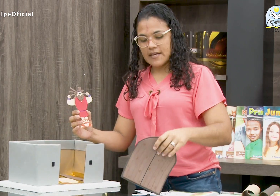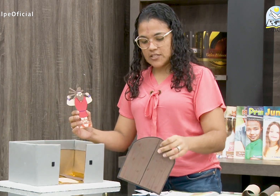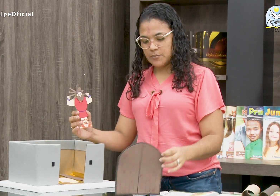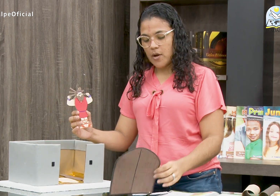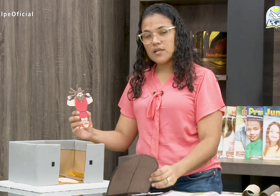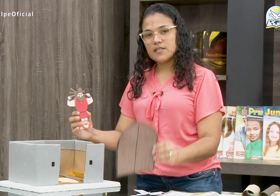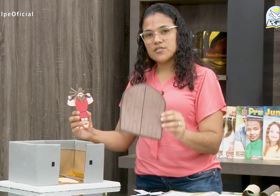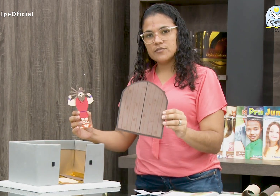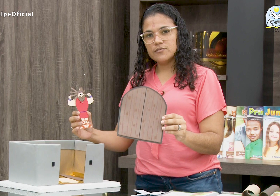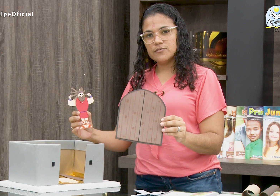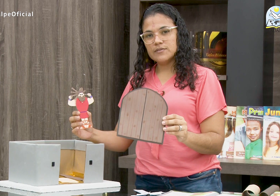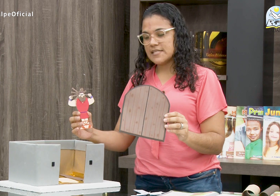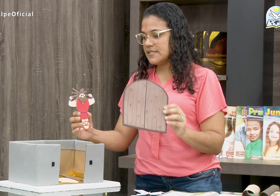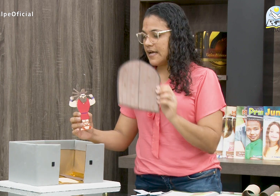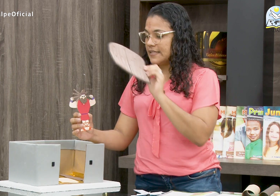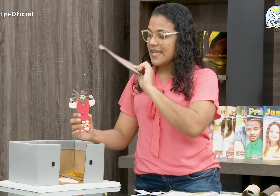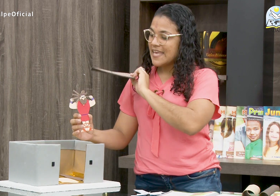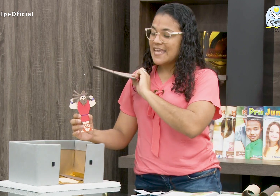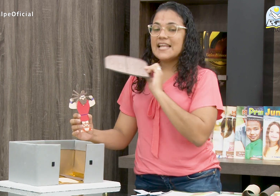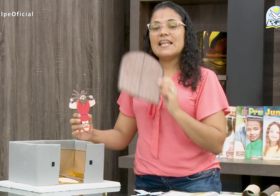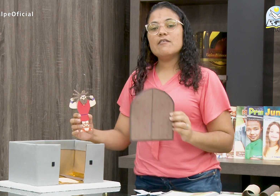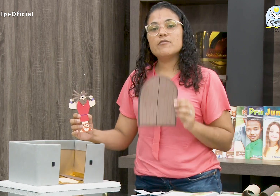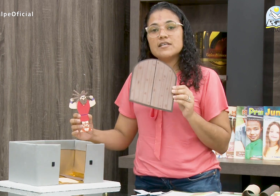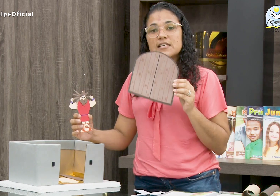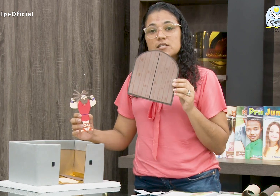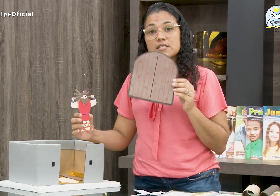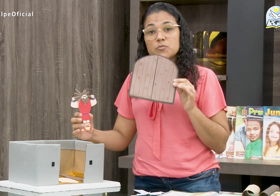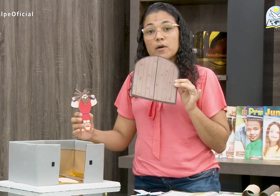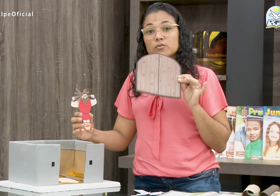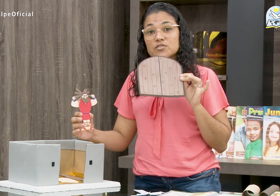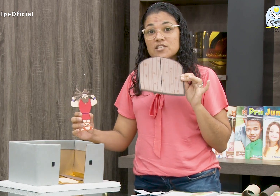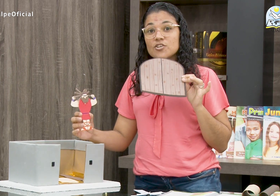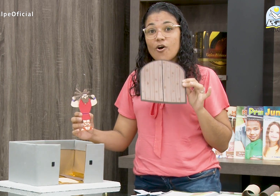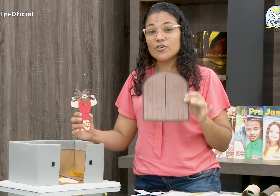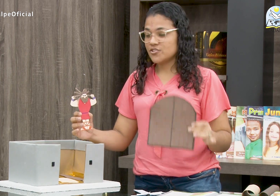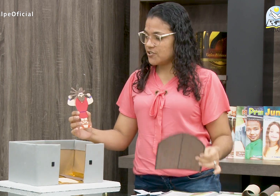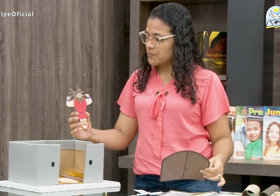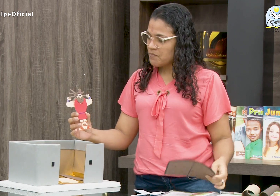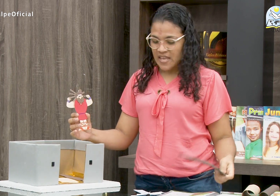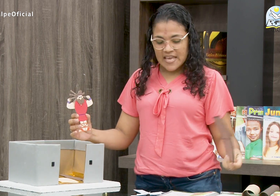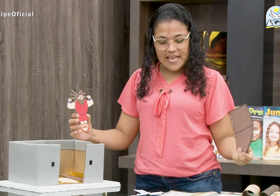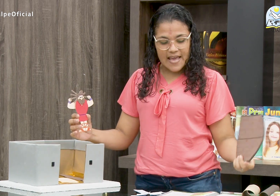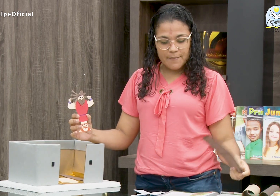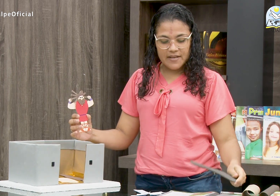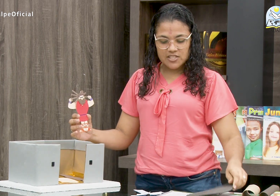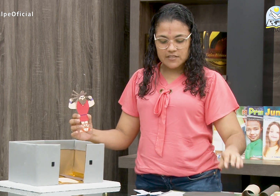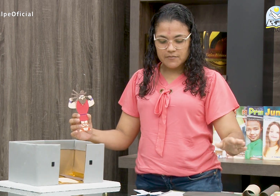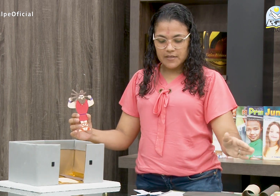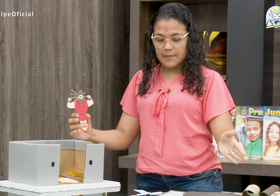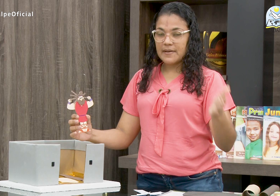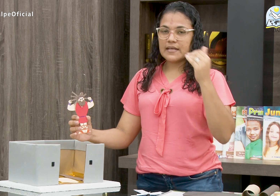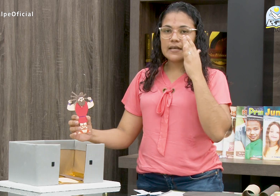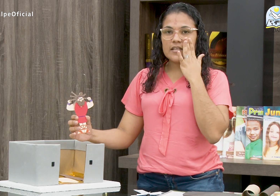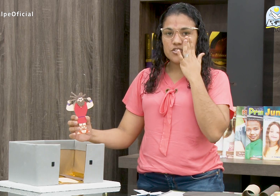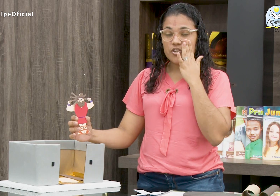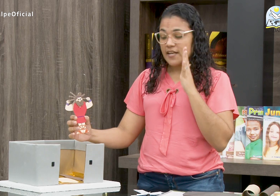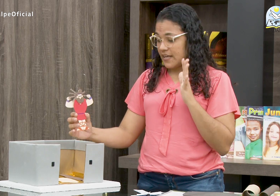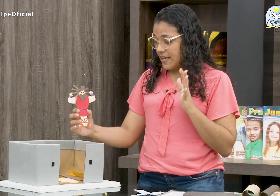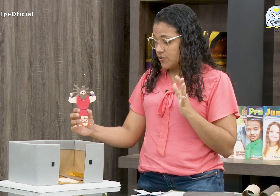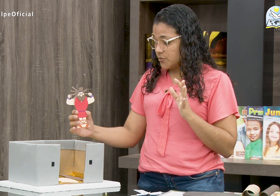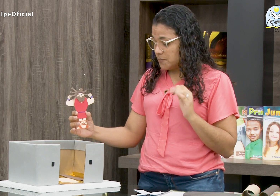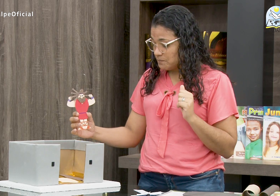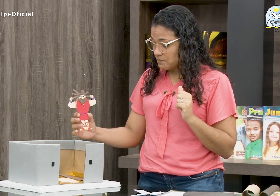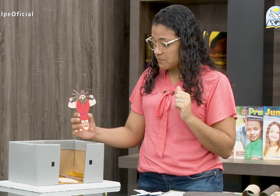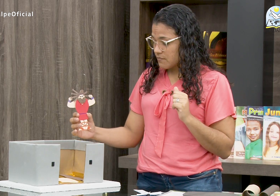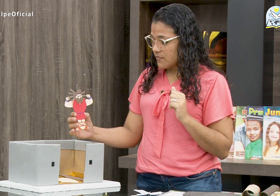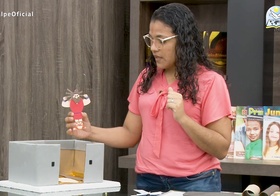arrancado as portas da cidade. E ele levou esses portões nas costas. E aí, pra gente ir pra a história lá